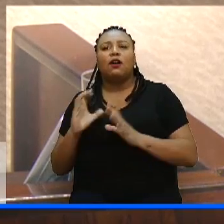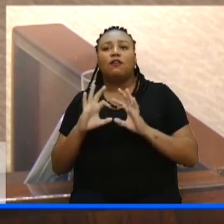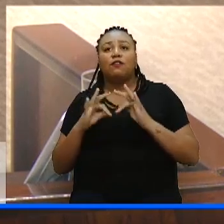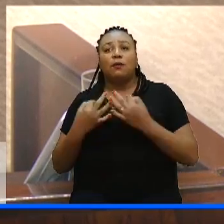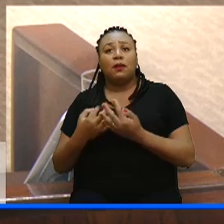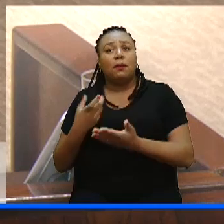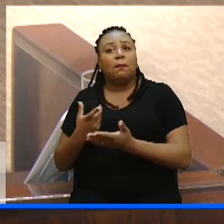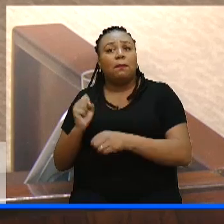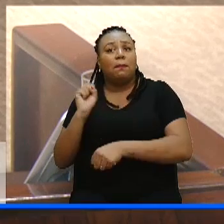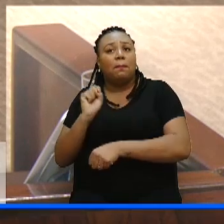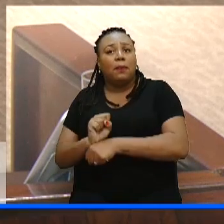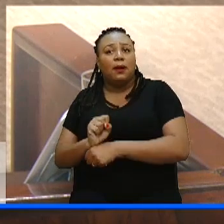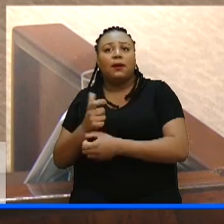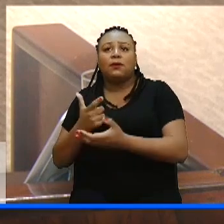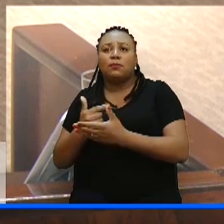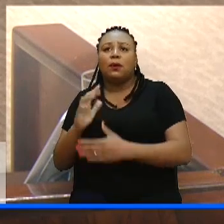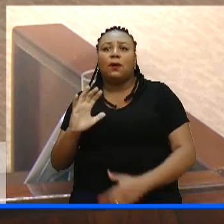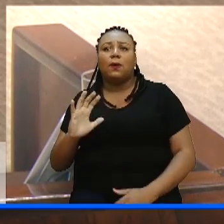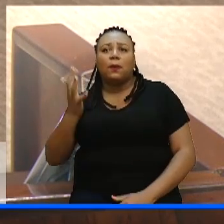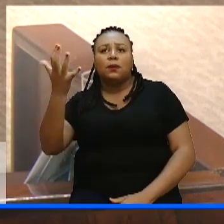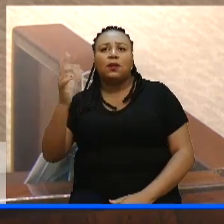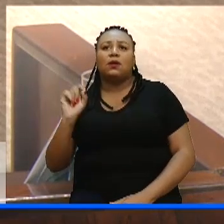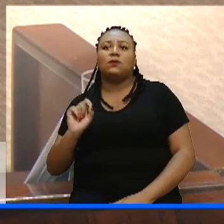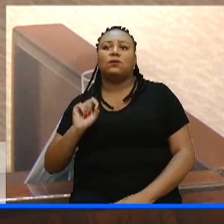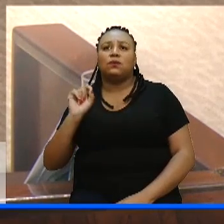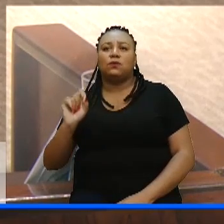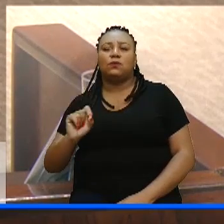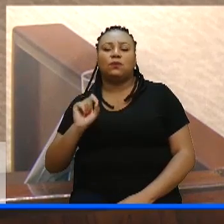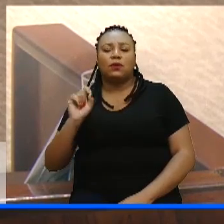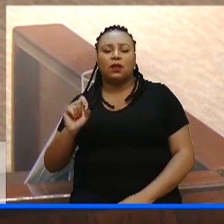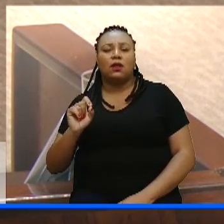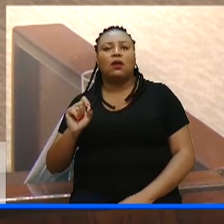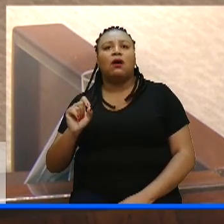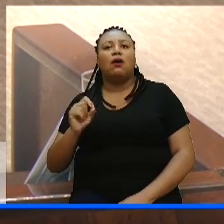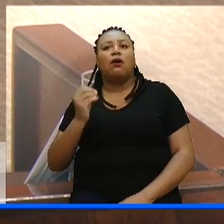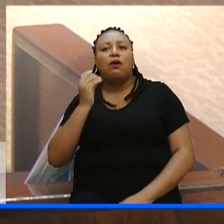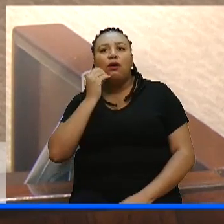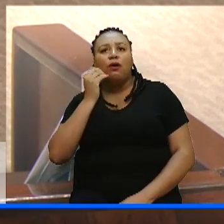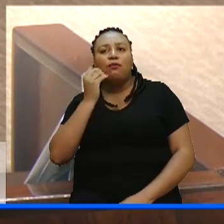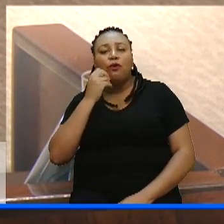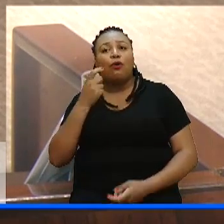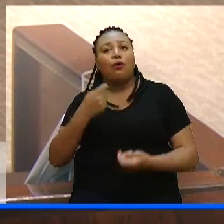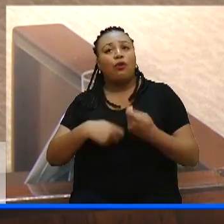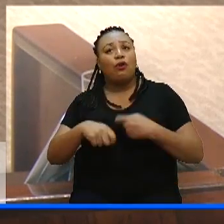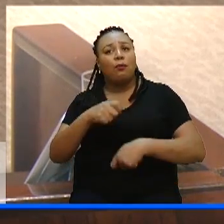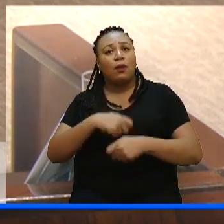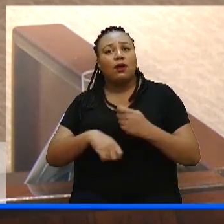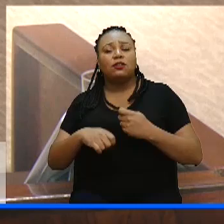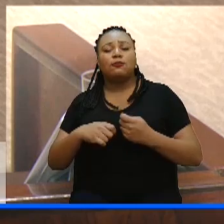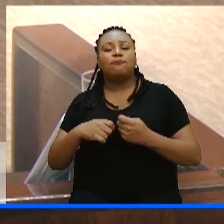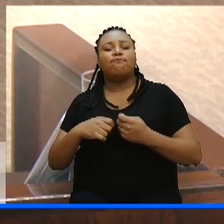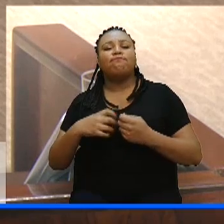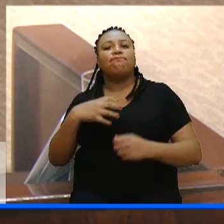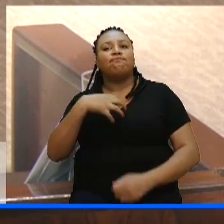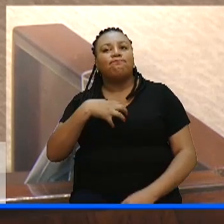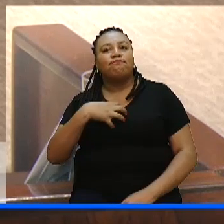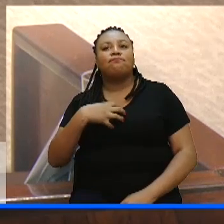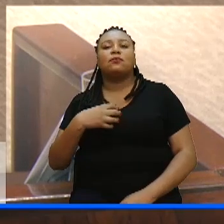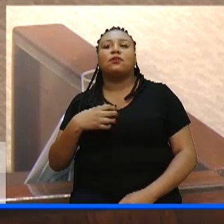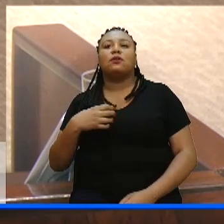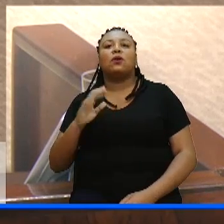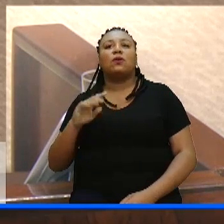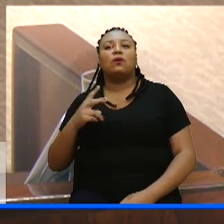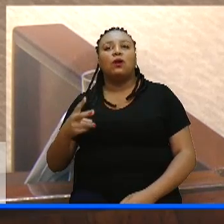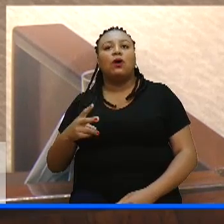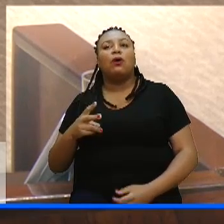cai acontece que obviamente o comércio se ressente conseqüentemente o